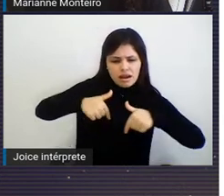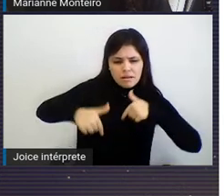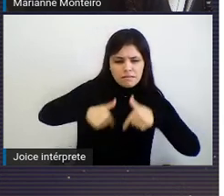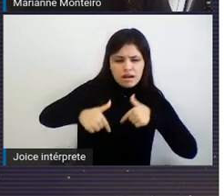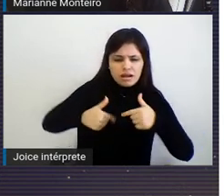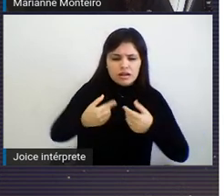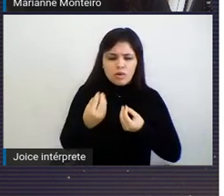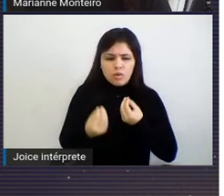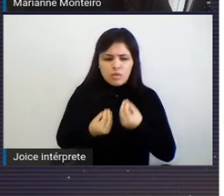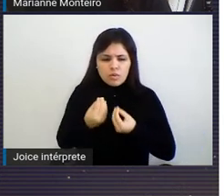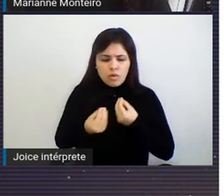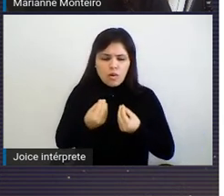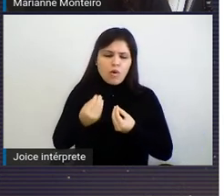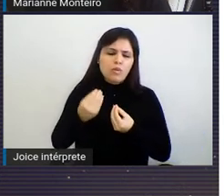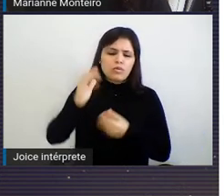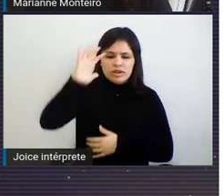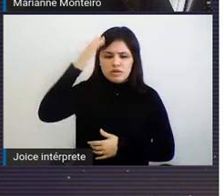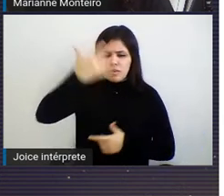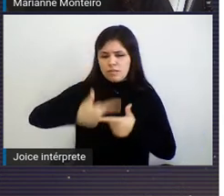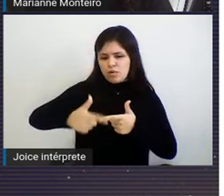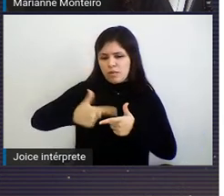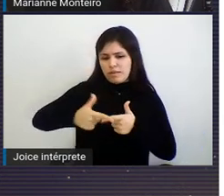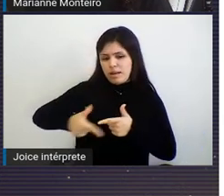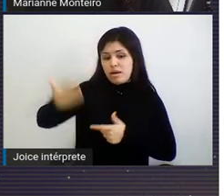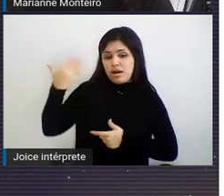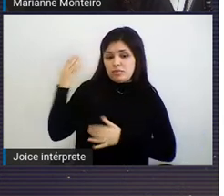o campo, como resolver problemas ainda não resolvidos.